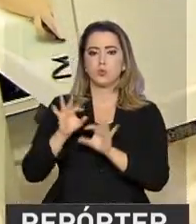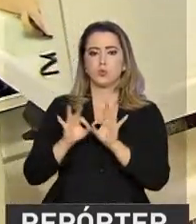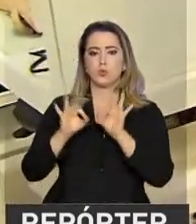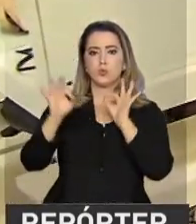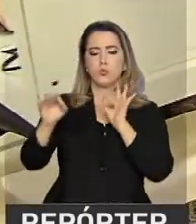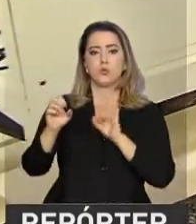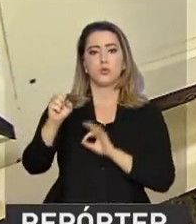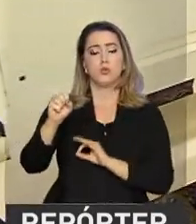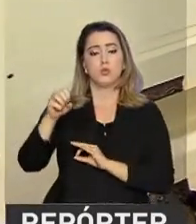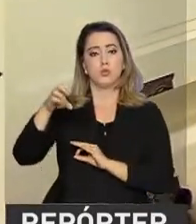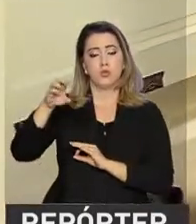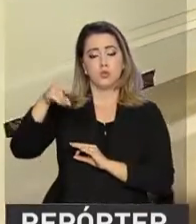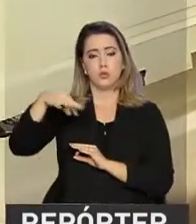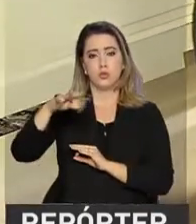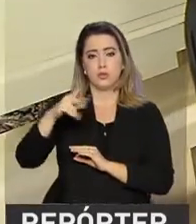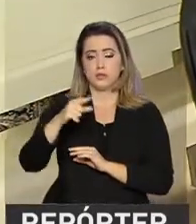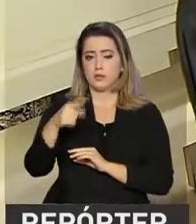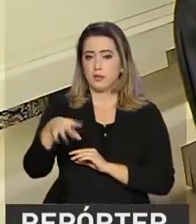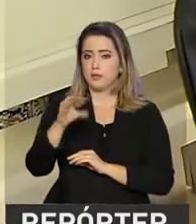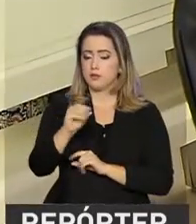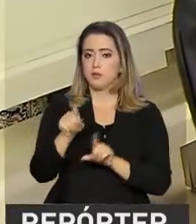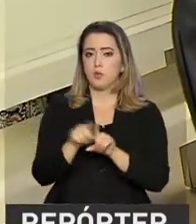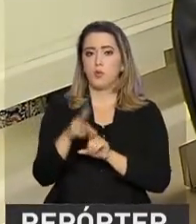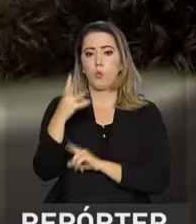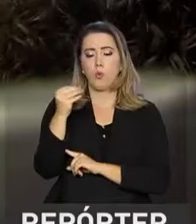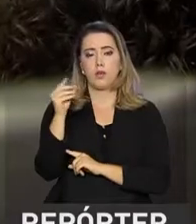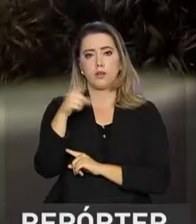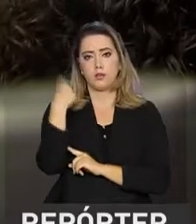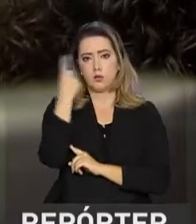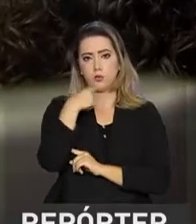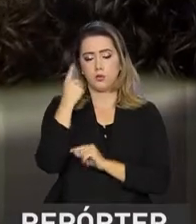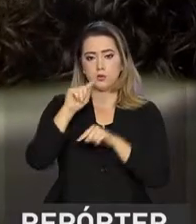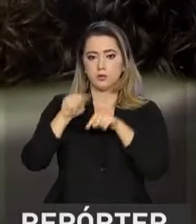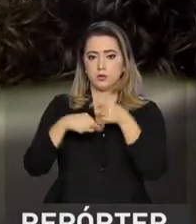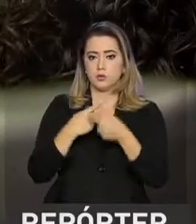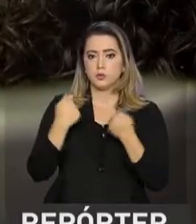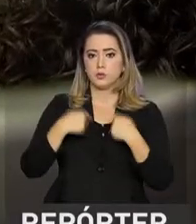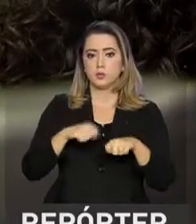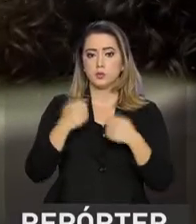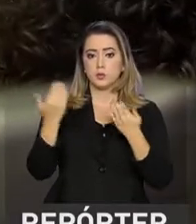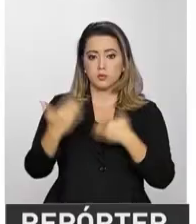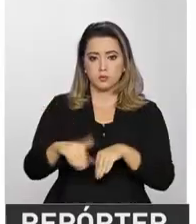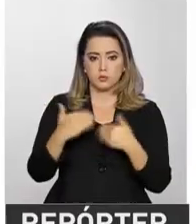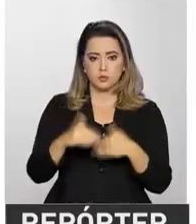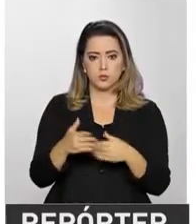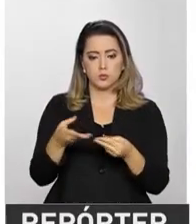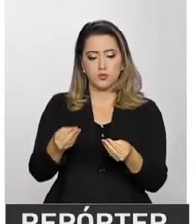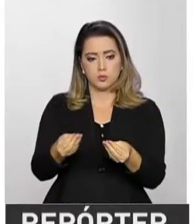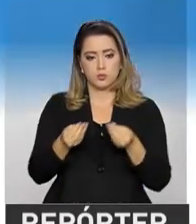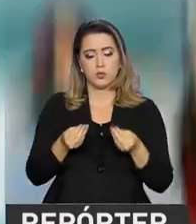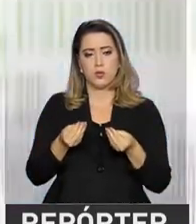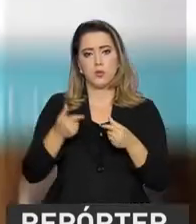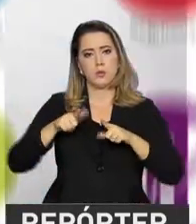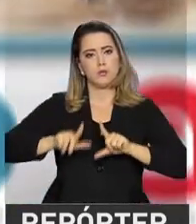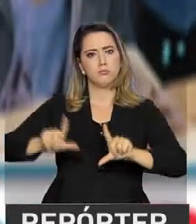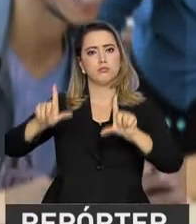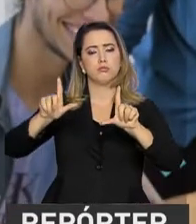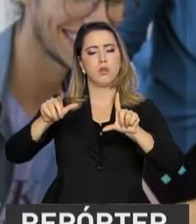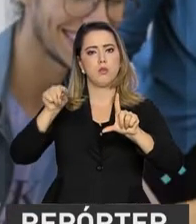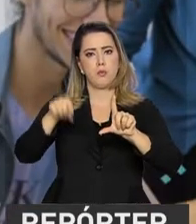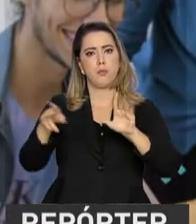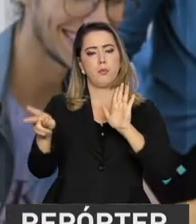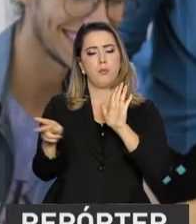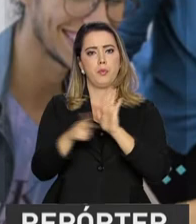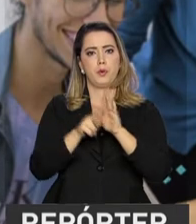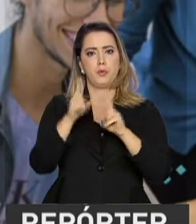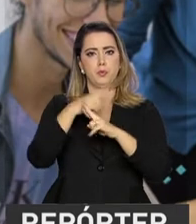40 horas ao final os trabalhadores precisam passar por uma avaliação para receber o certificado emitido pela universidade